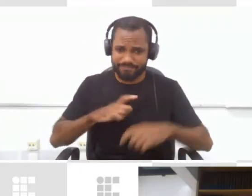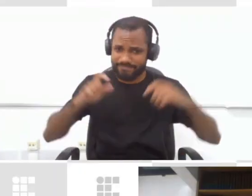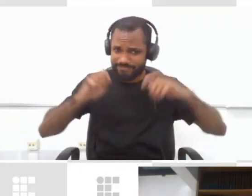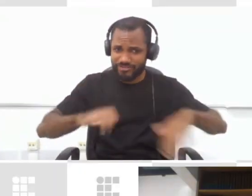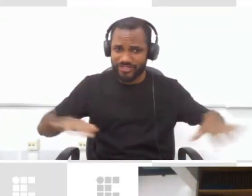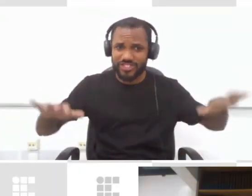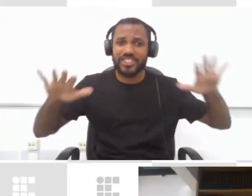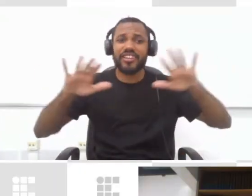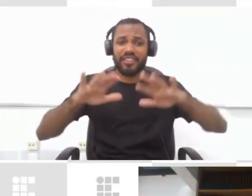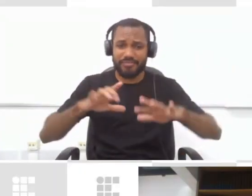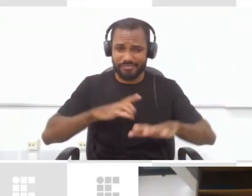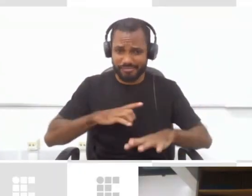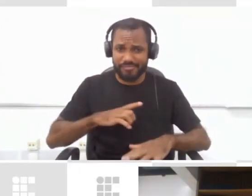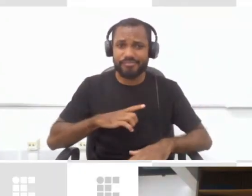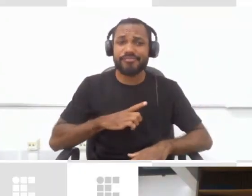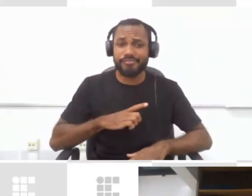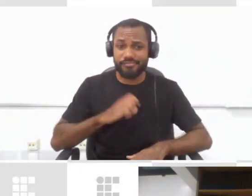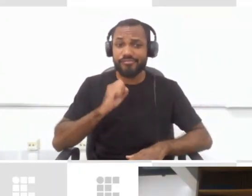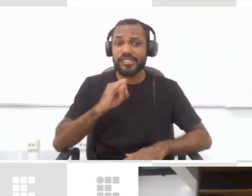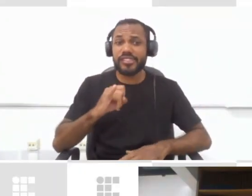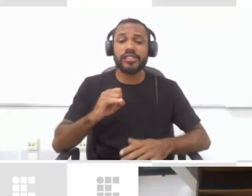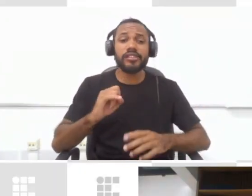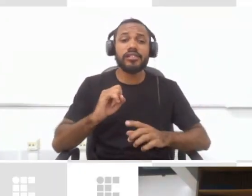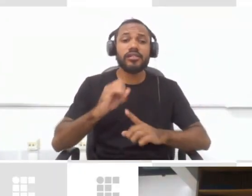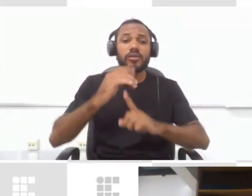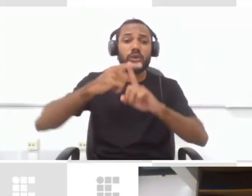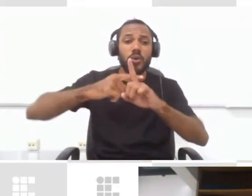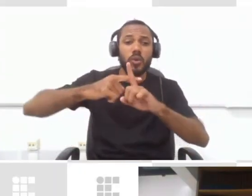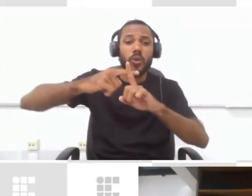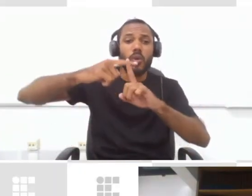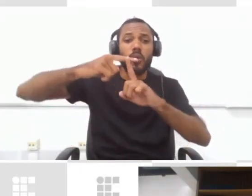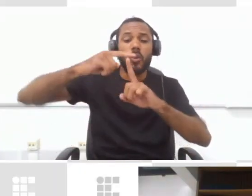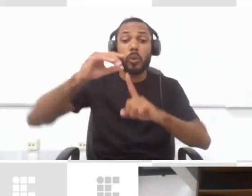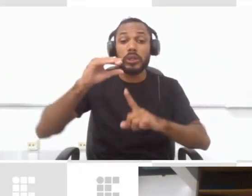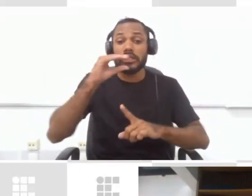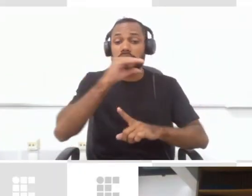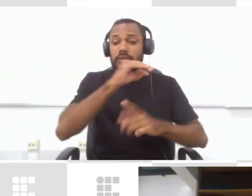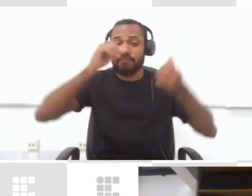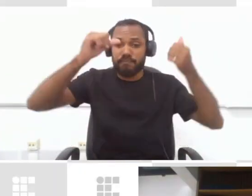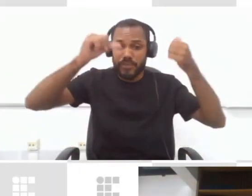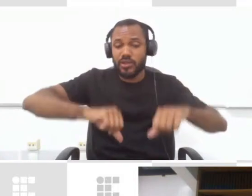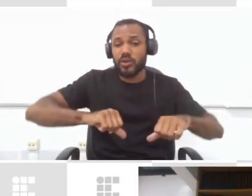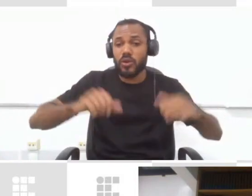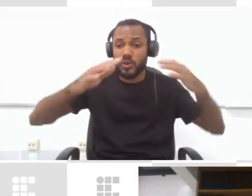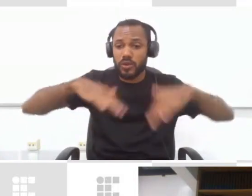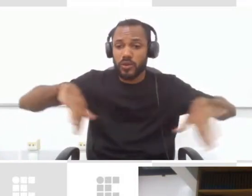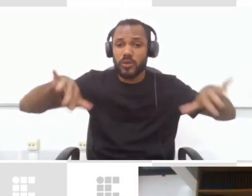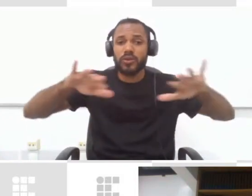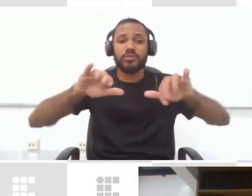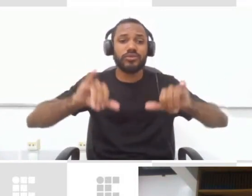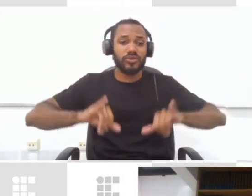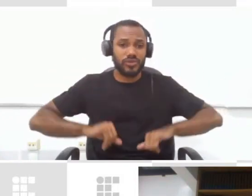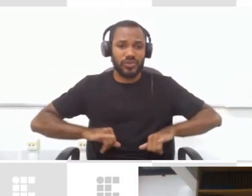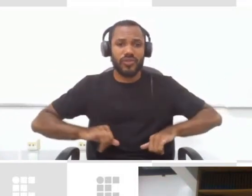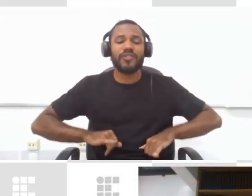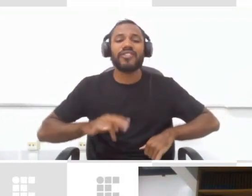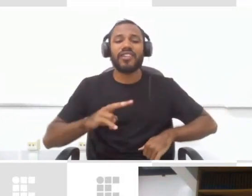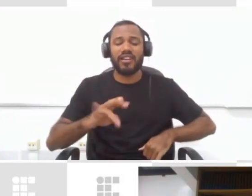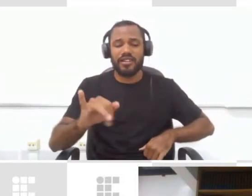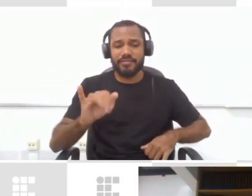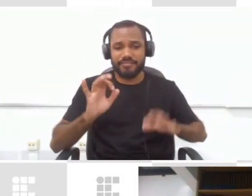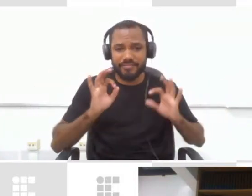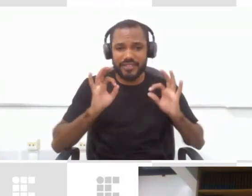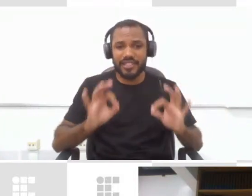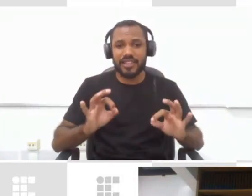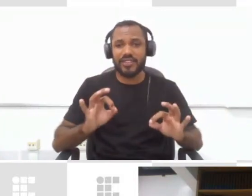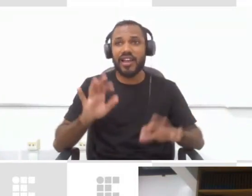democraticamente distribuídos, e os ricos, os países ricos e os ricos nos países pobres estão